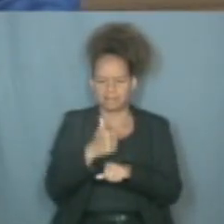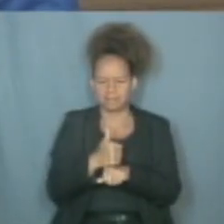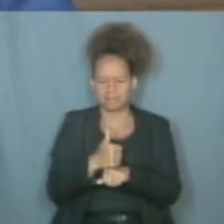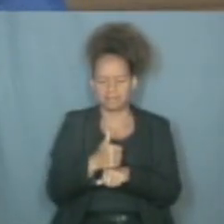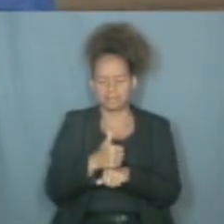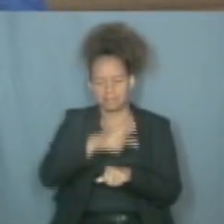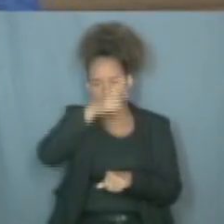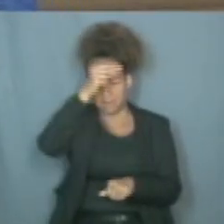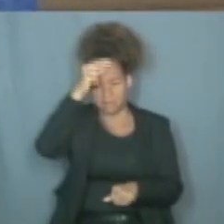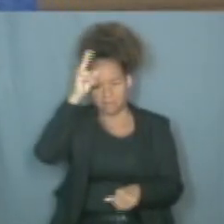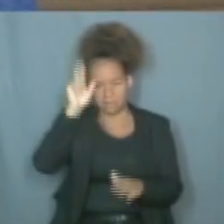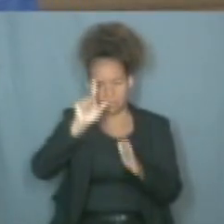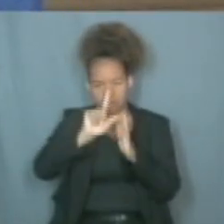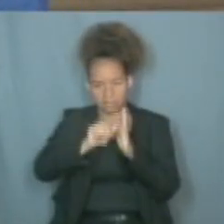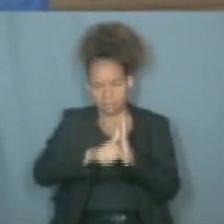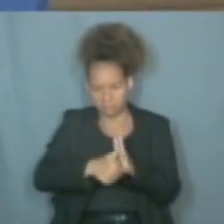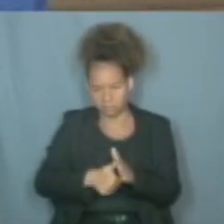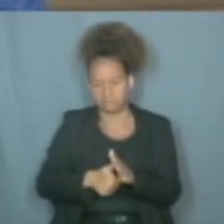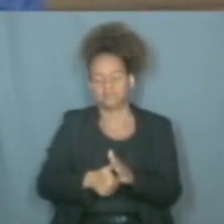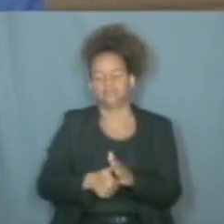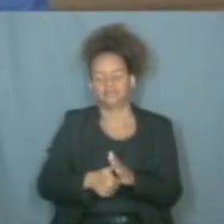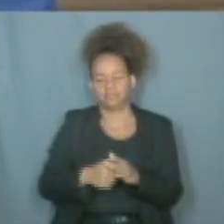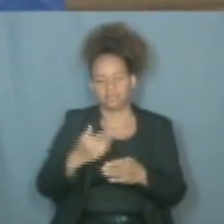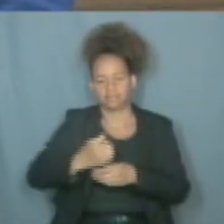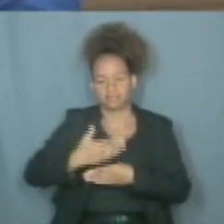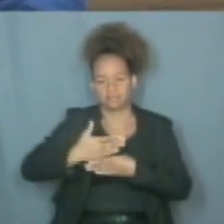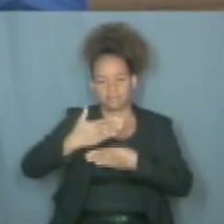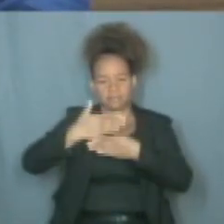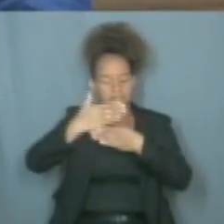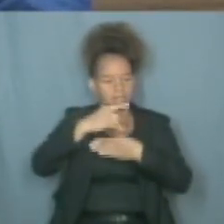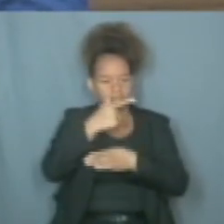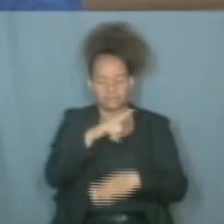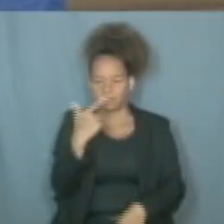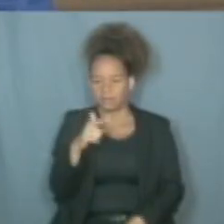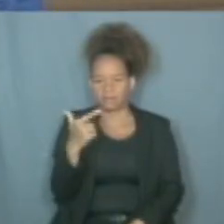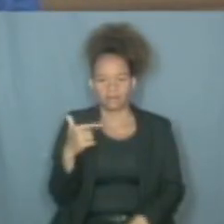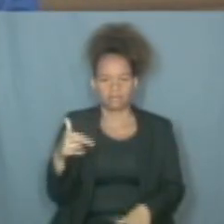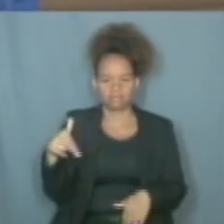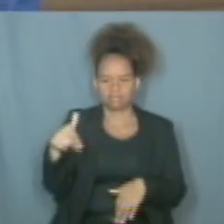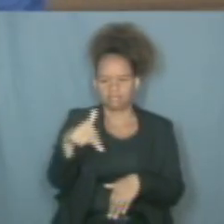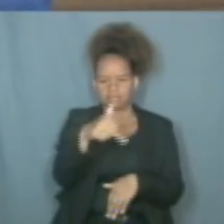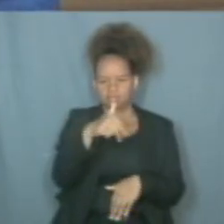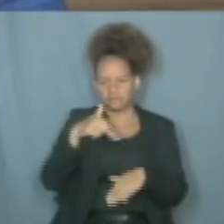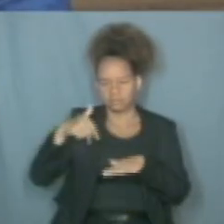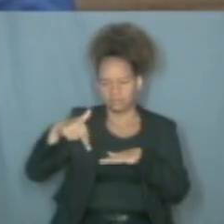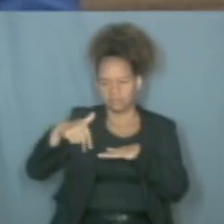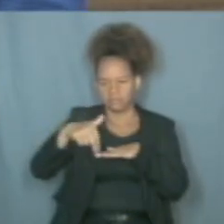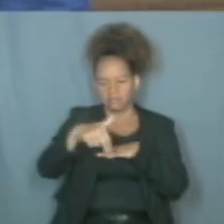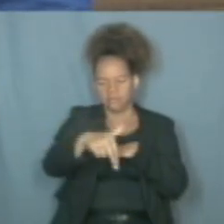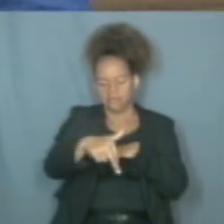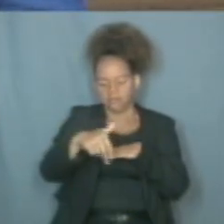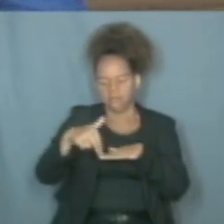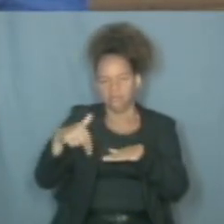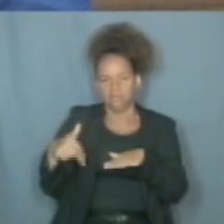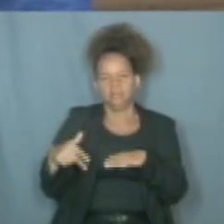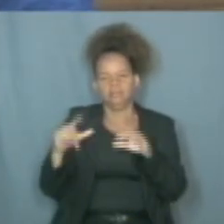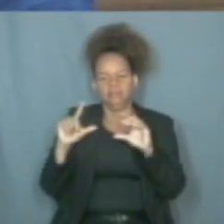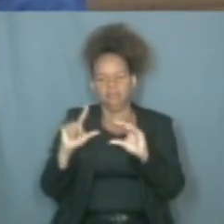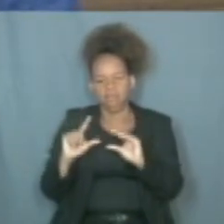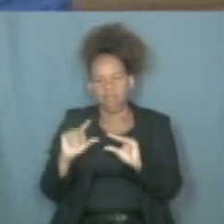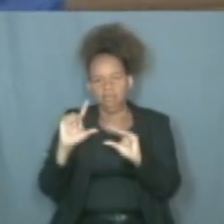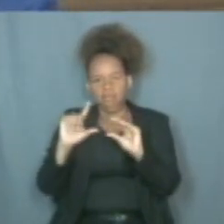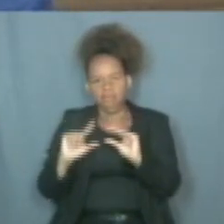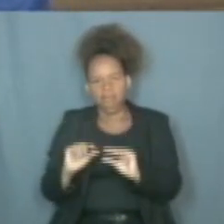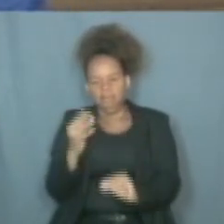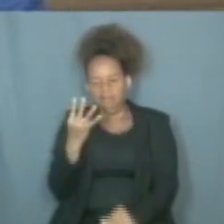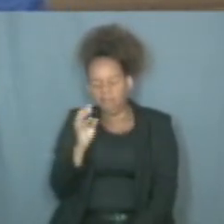ama atrasar as obras. E hoje, naquele local, não tem grande circulação de pedestres. E falar ainda em abaixar mais do